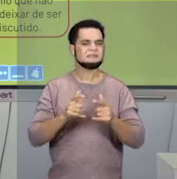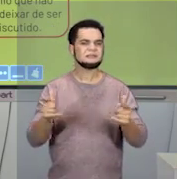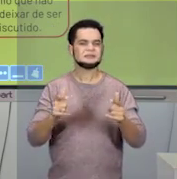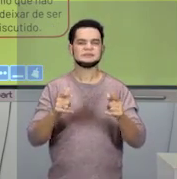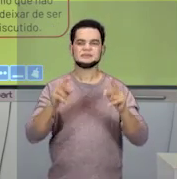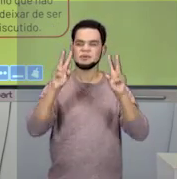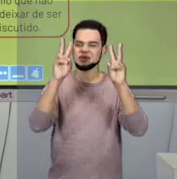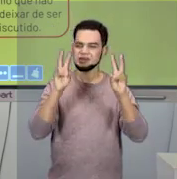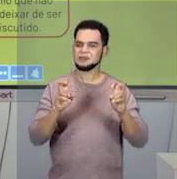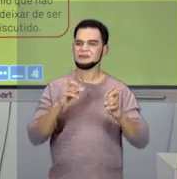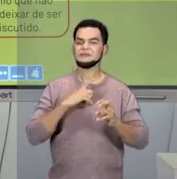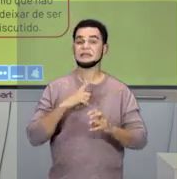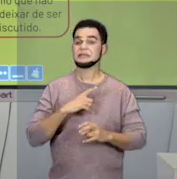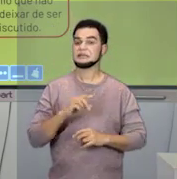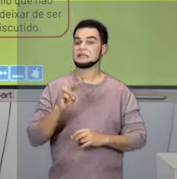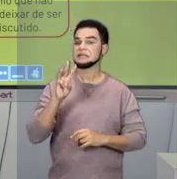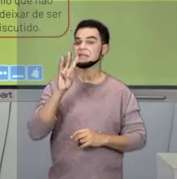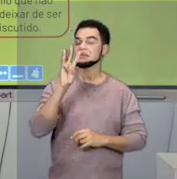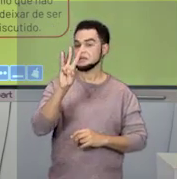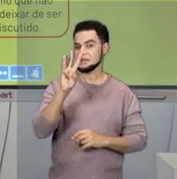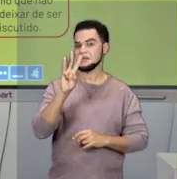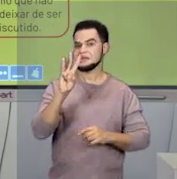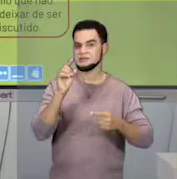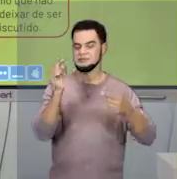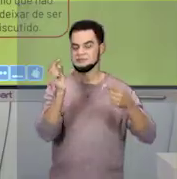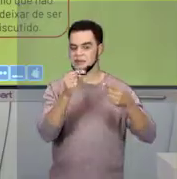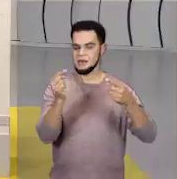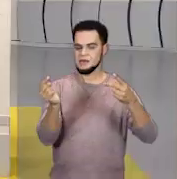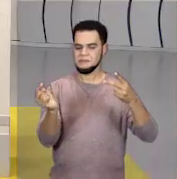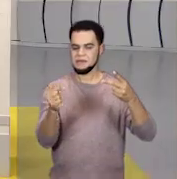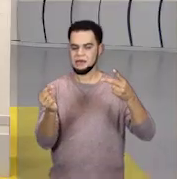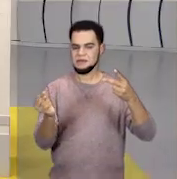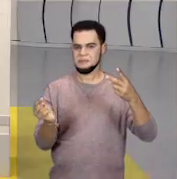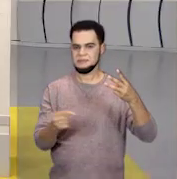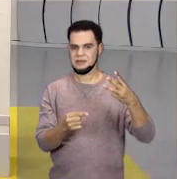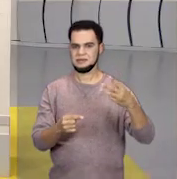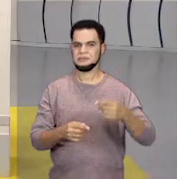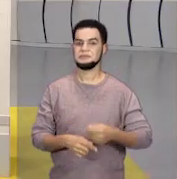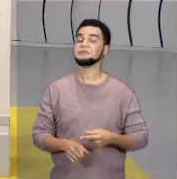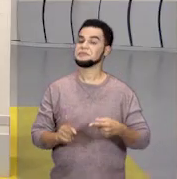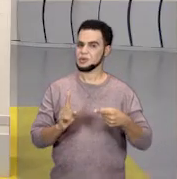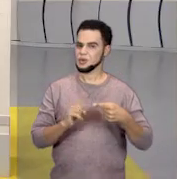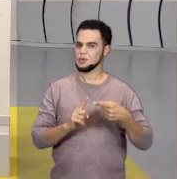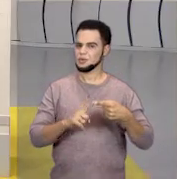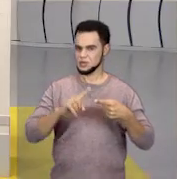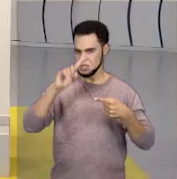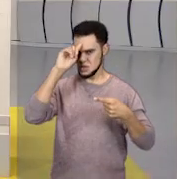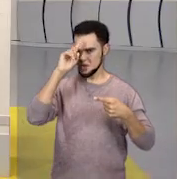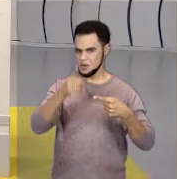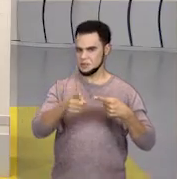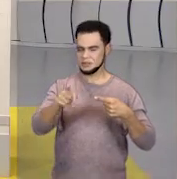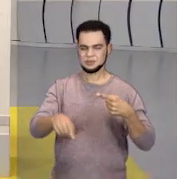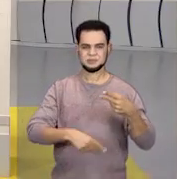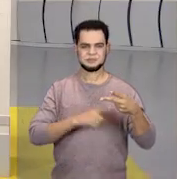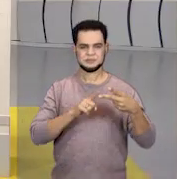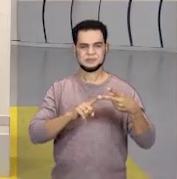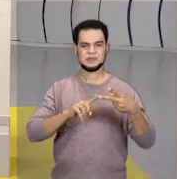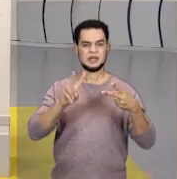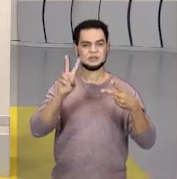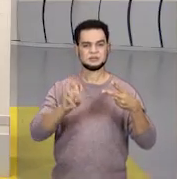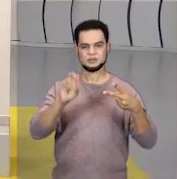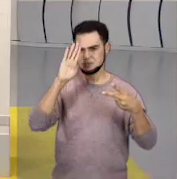essas três partes, por essas três divisões: o comando do tema, o assunto central